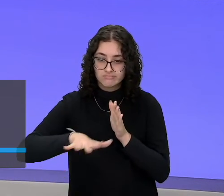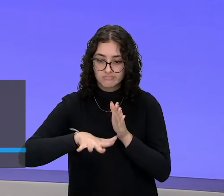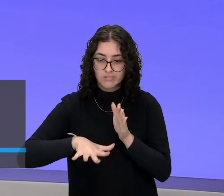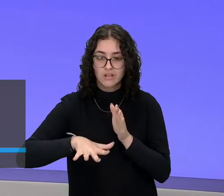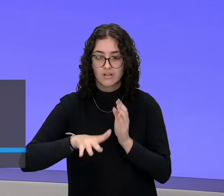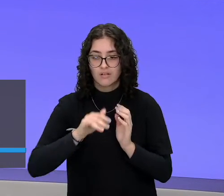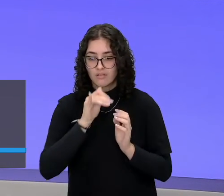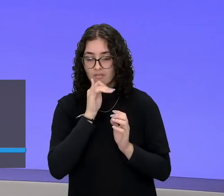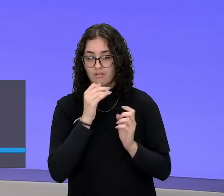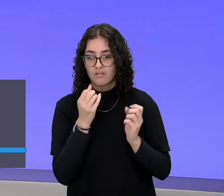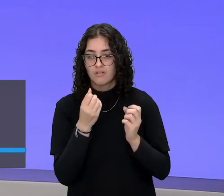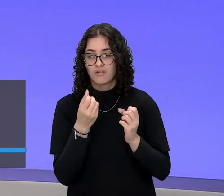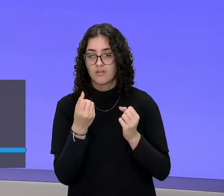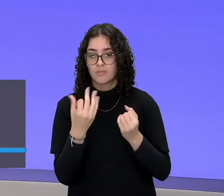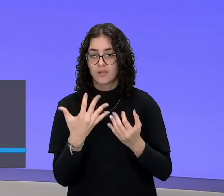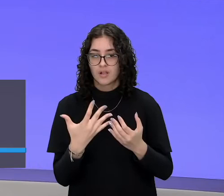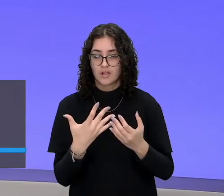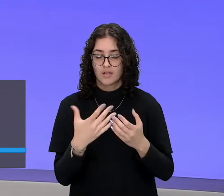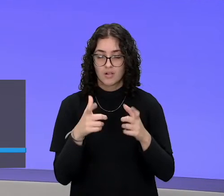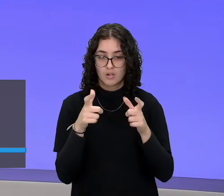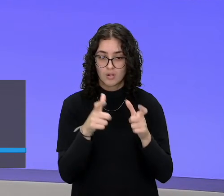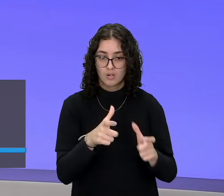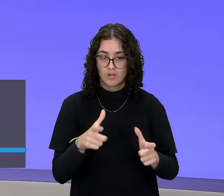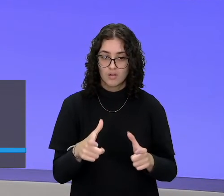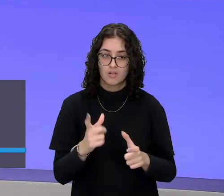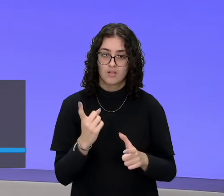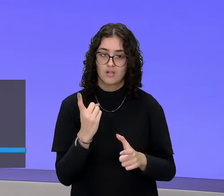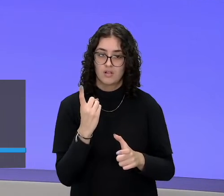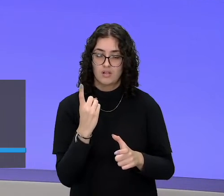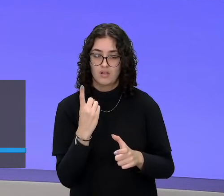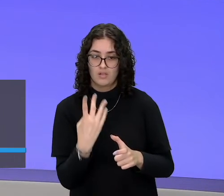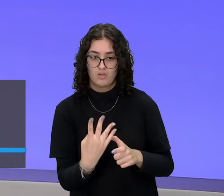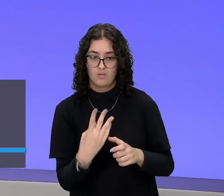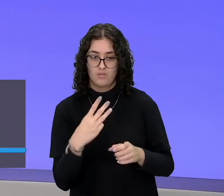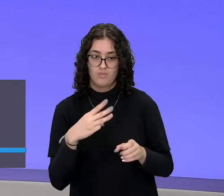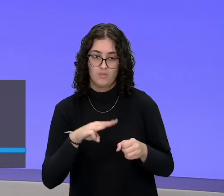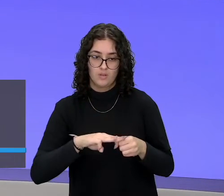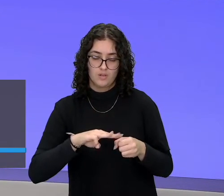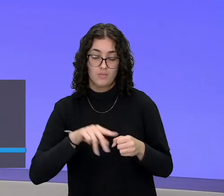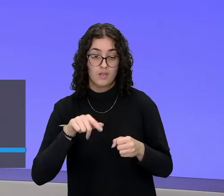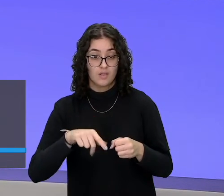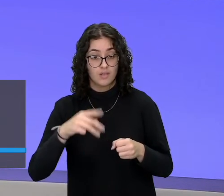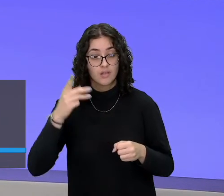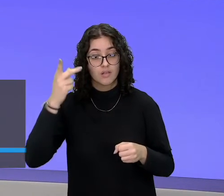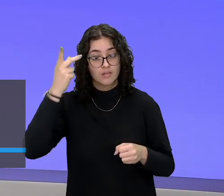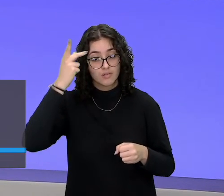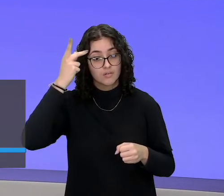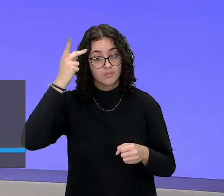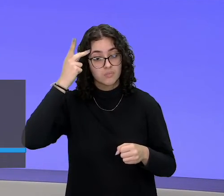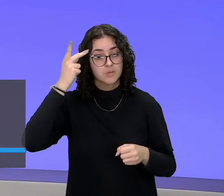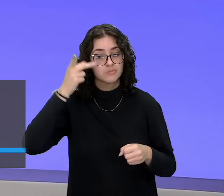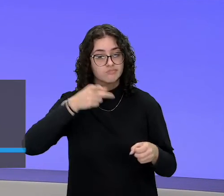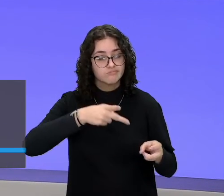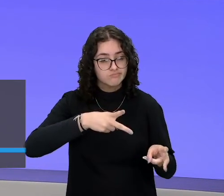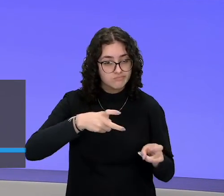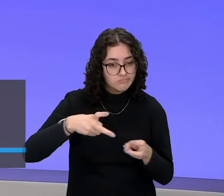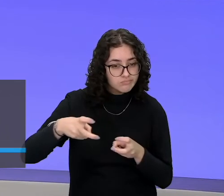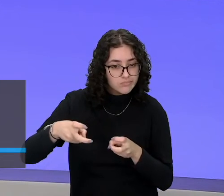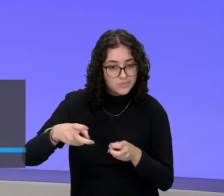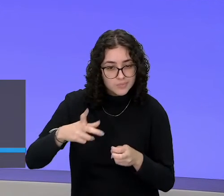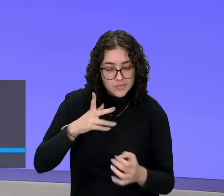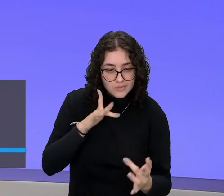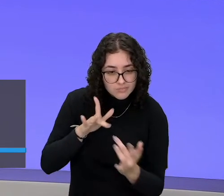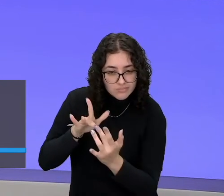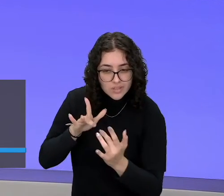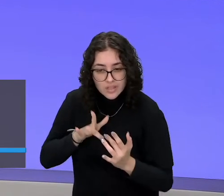falando de territórios espalhados em 14 municípios pelo estado. Então a gente vai se identificando com as histórias,